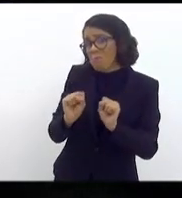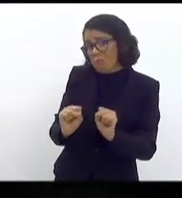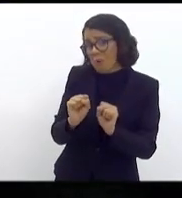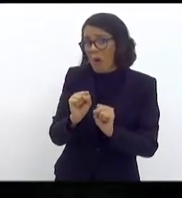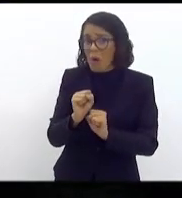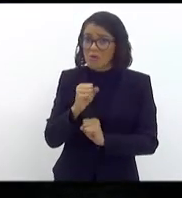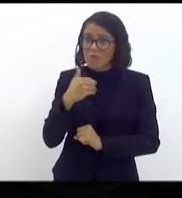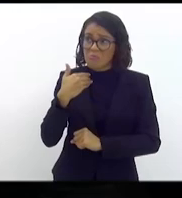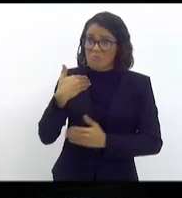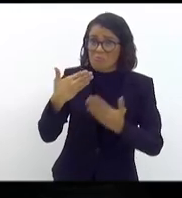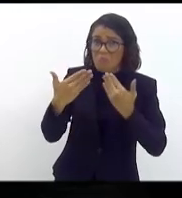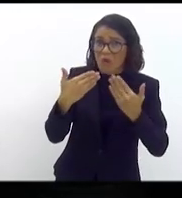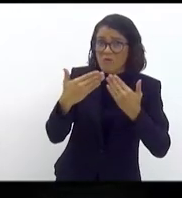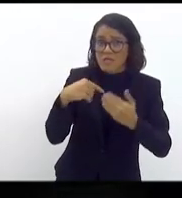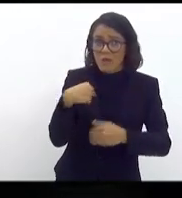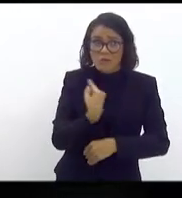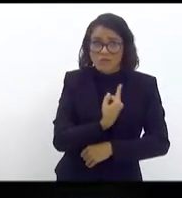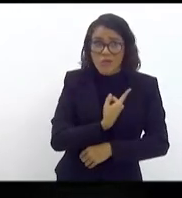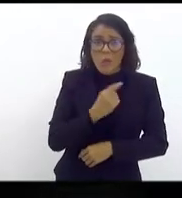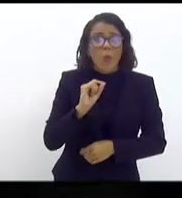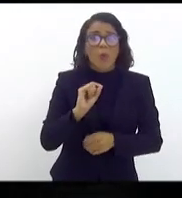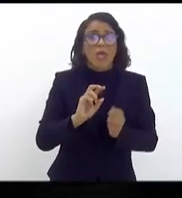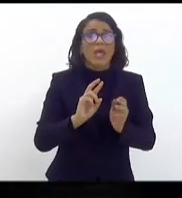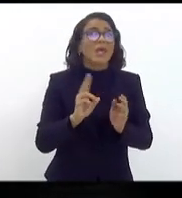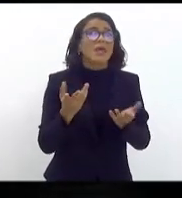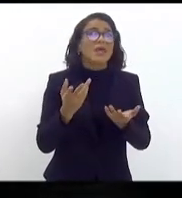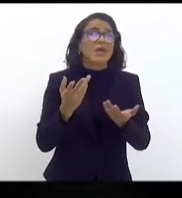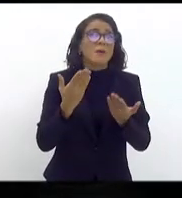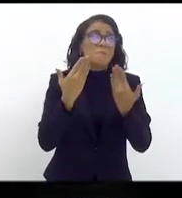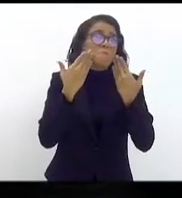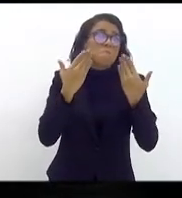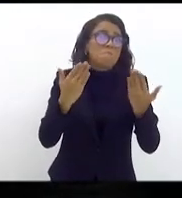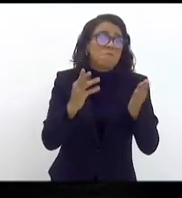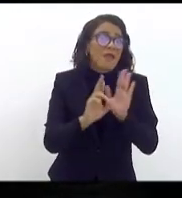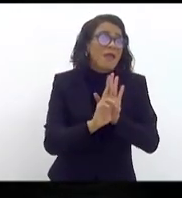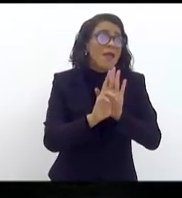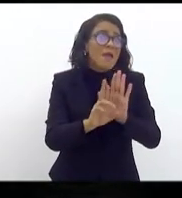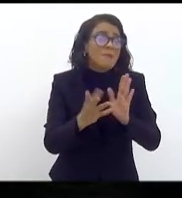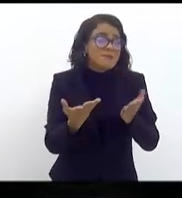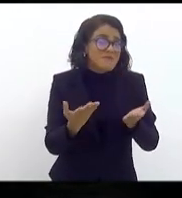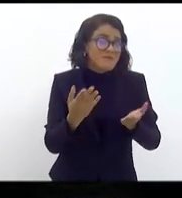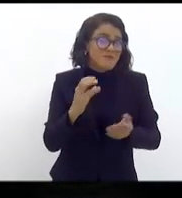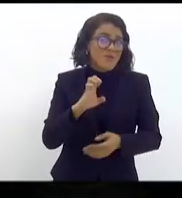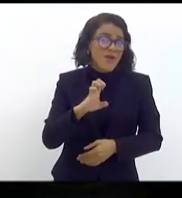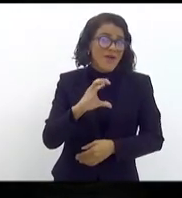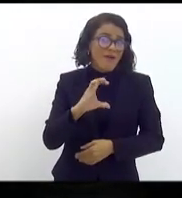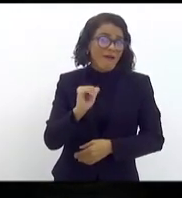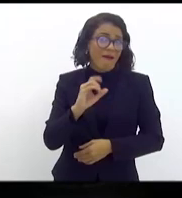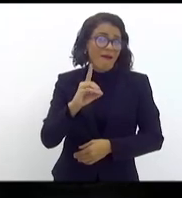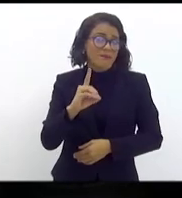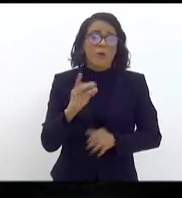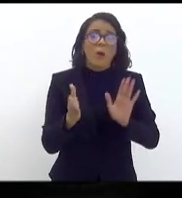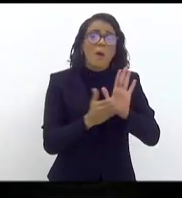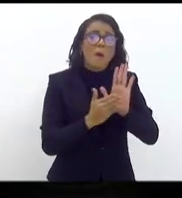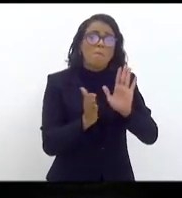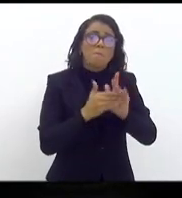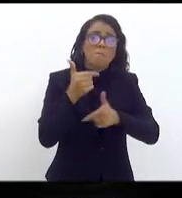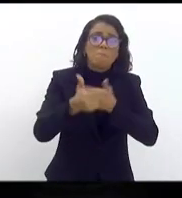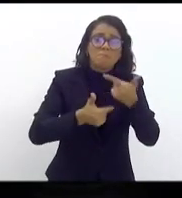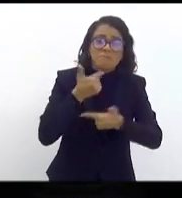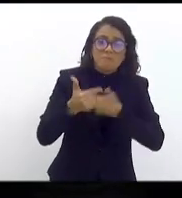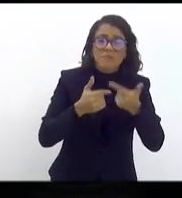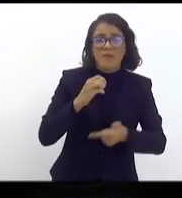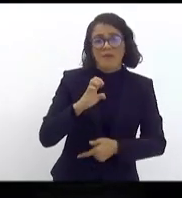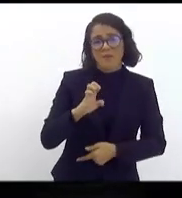aqui do que representa o ECAD, do que ele se propõe a fazer para que os